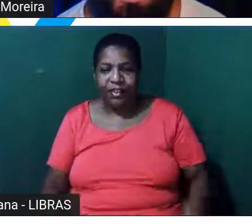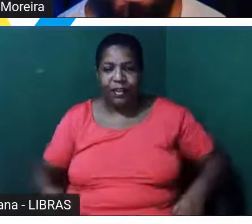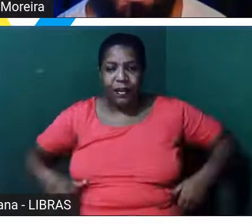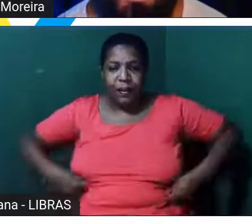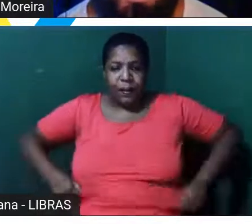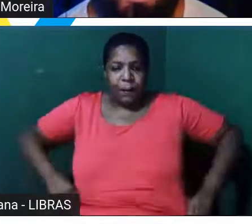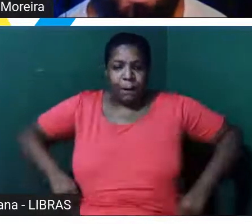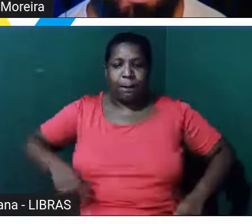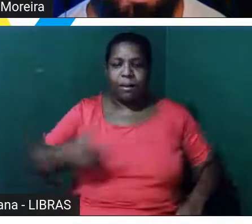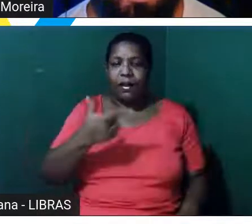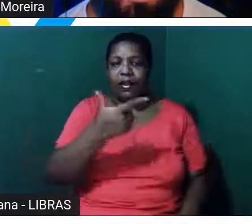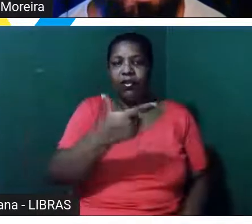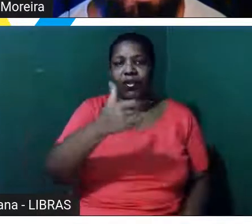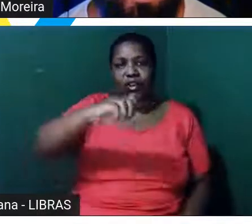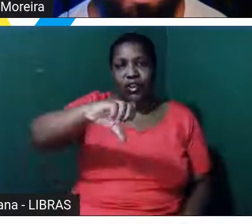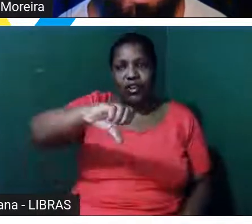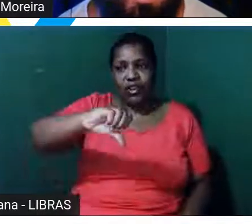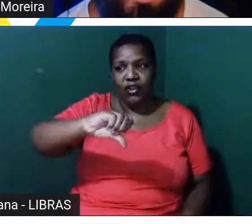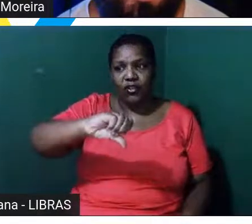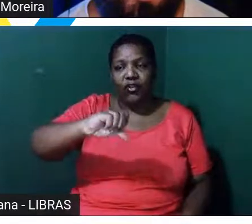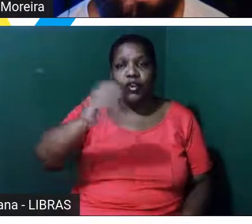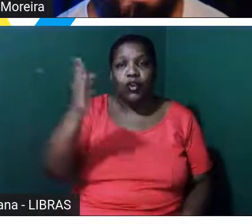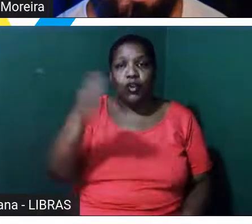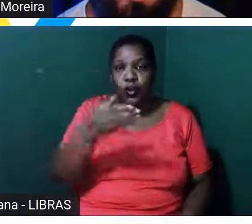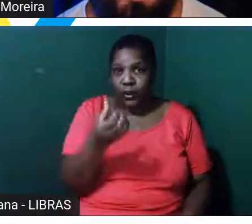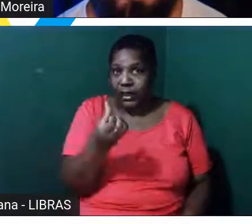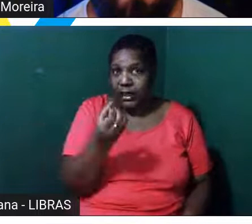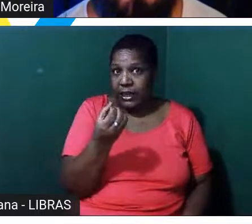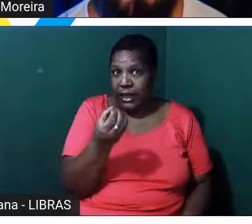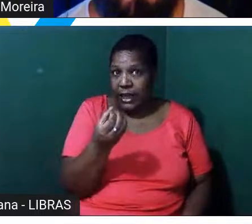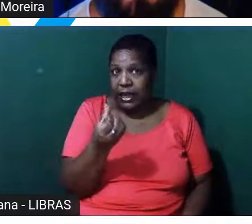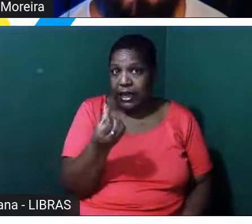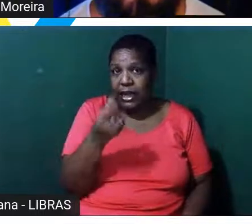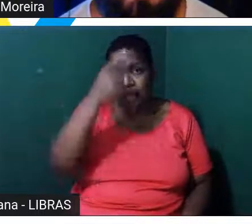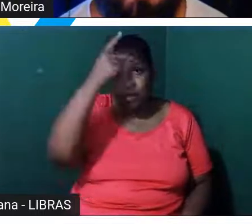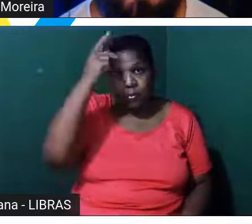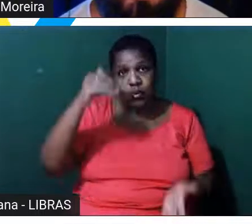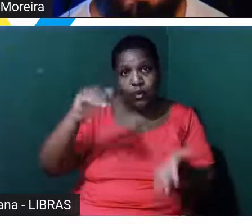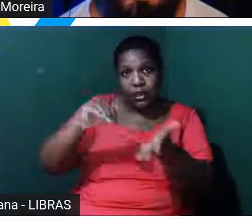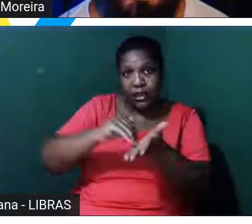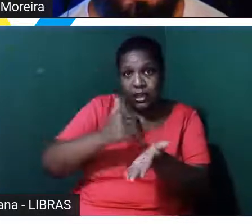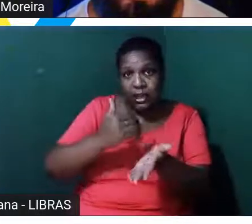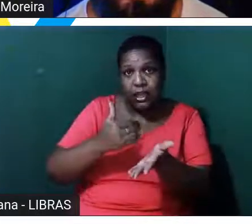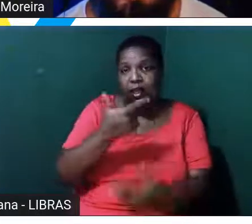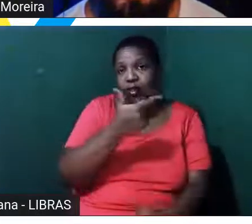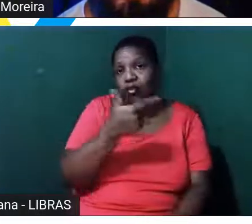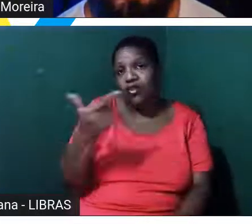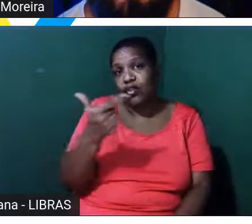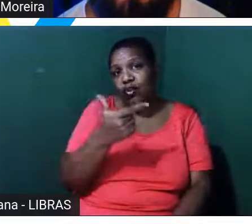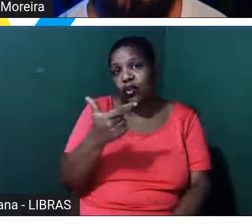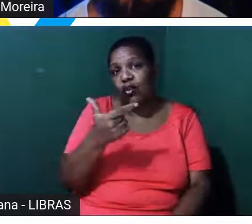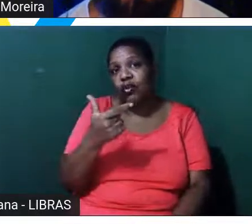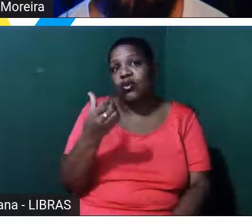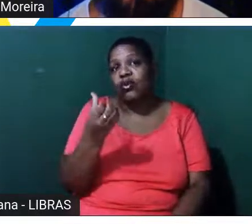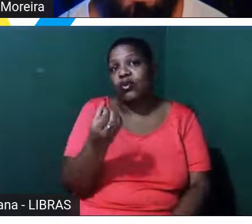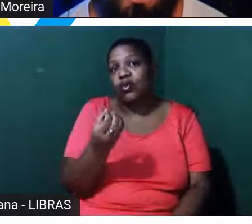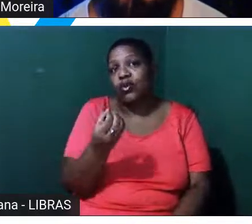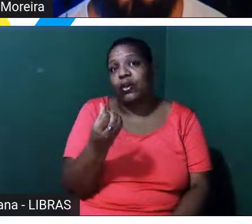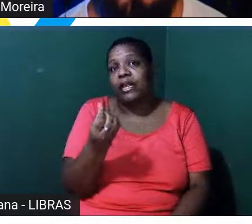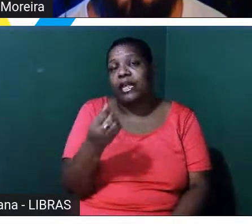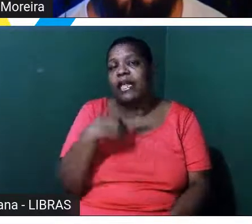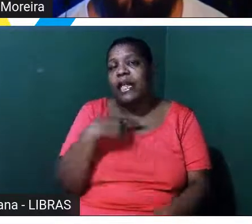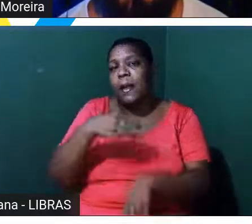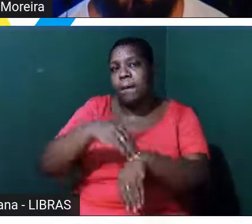Bom dia 29/6 amostras resultado ir para os escravos eu não te dois vocês a loteria